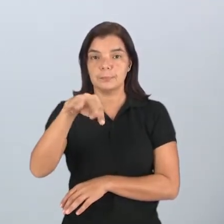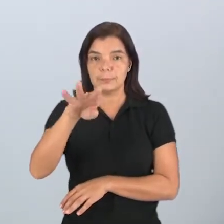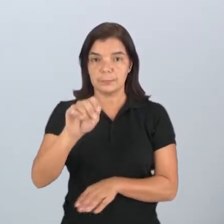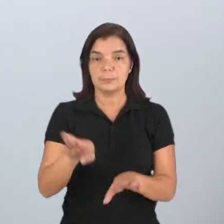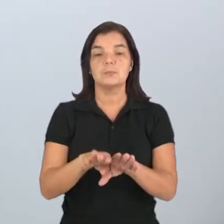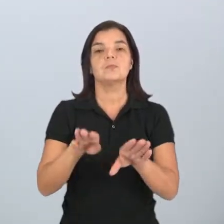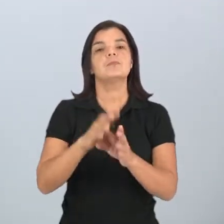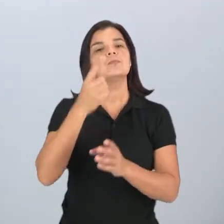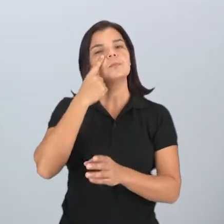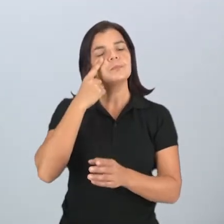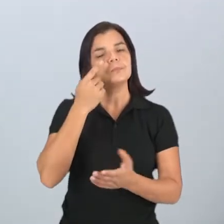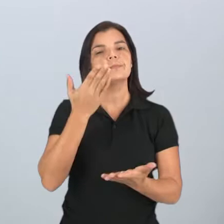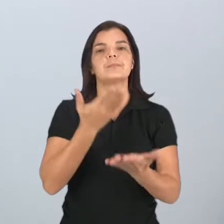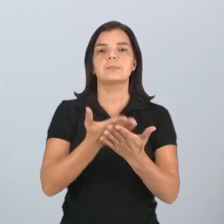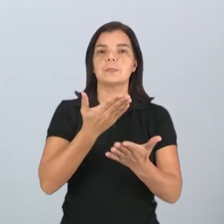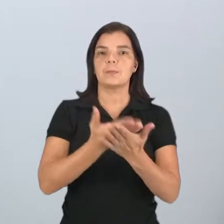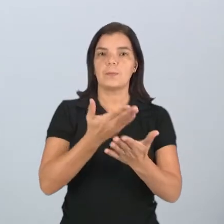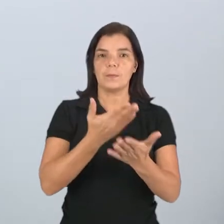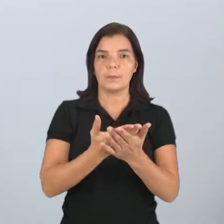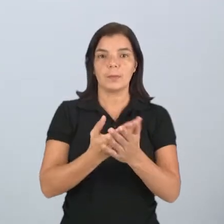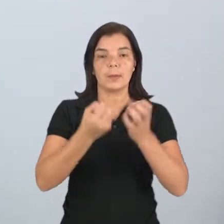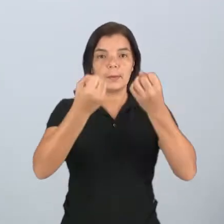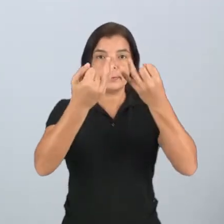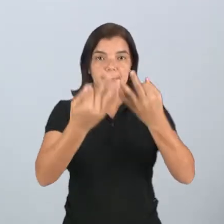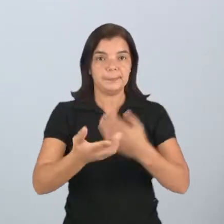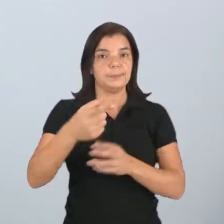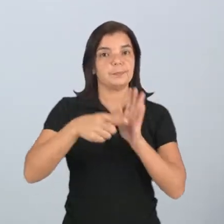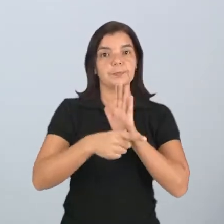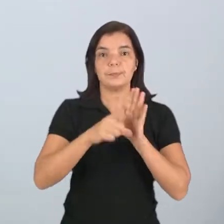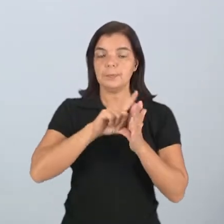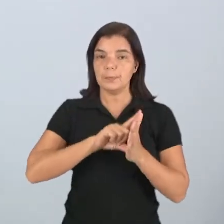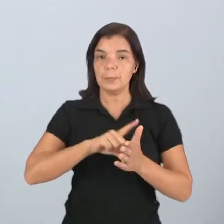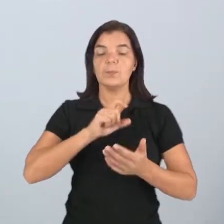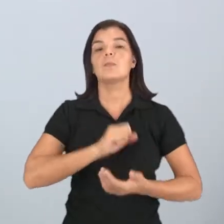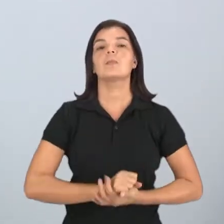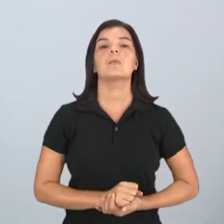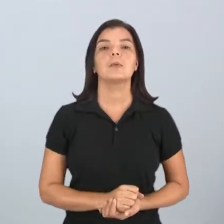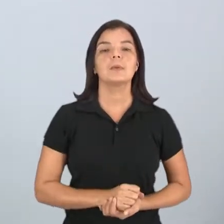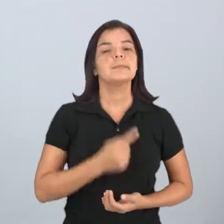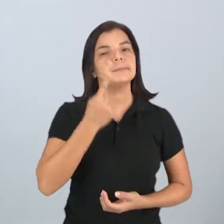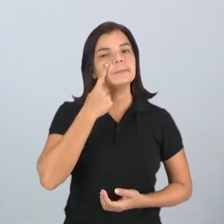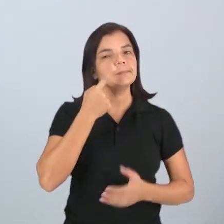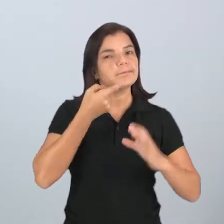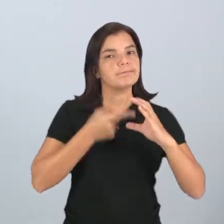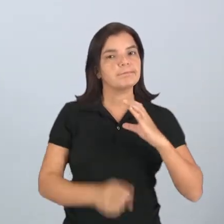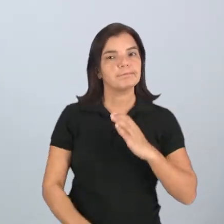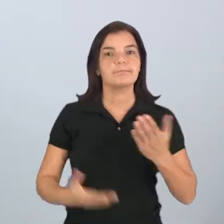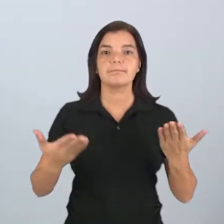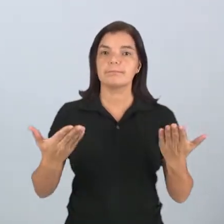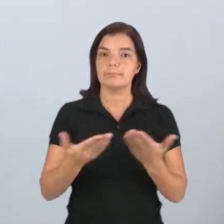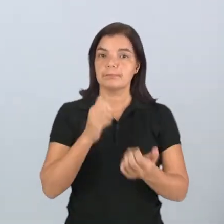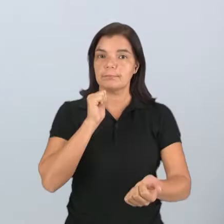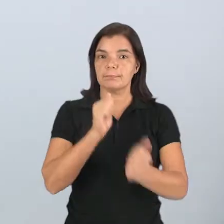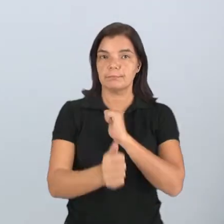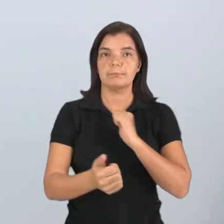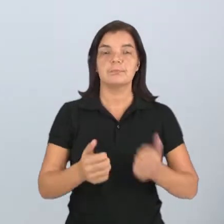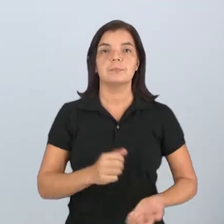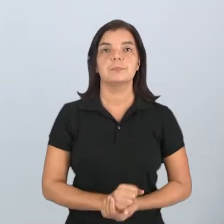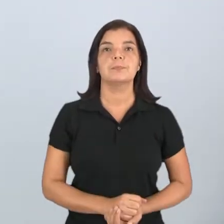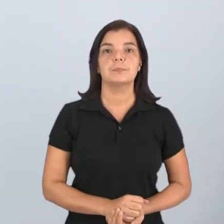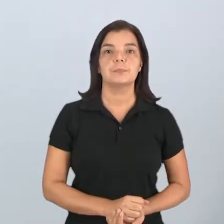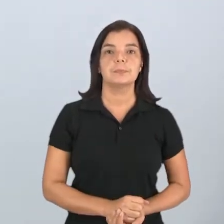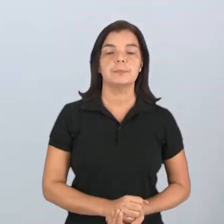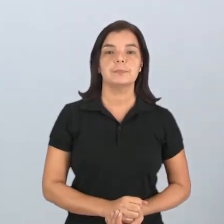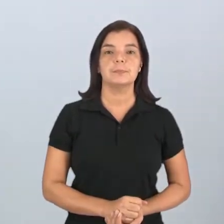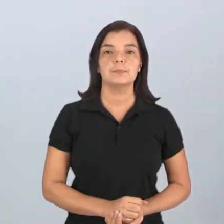gente viu isso sobre os seus conceitos na aula anterior. E a gente vai aprofundar um pouquinho nesse esporte hoje.